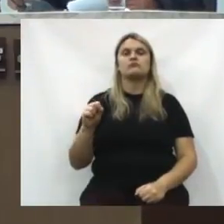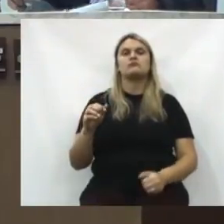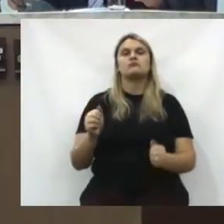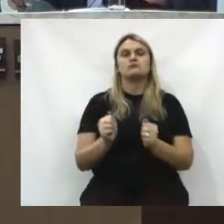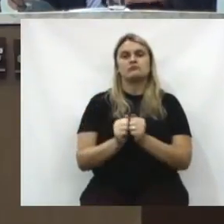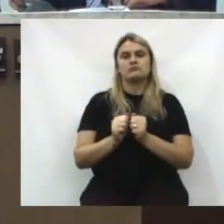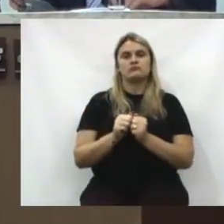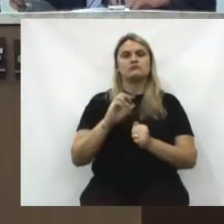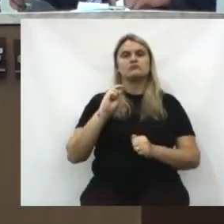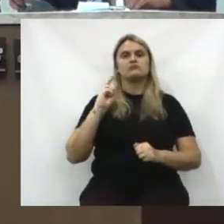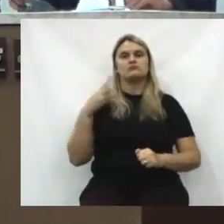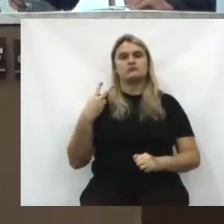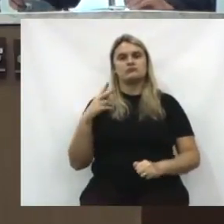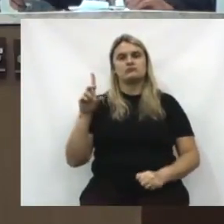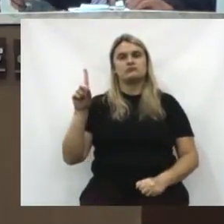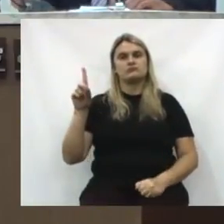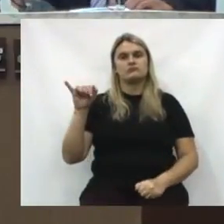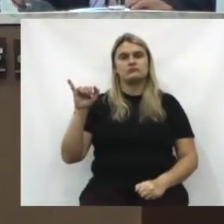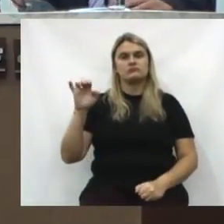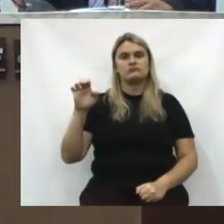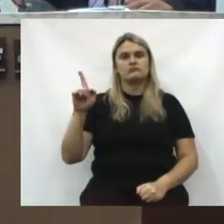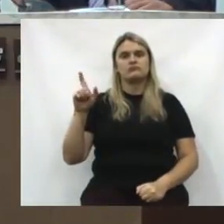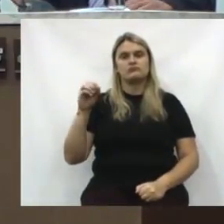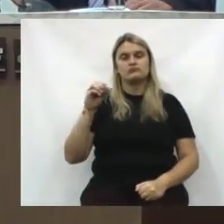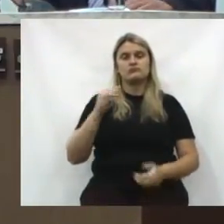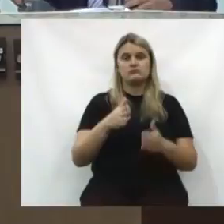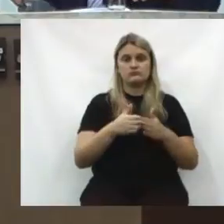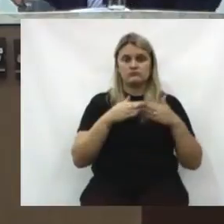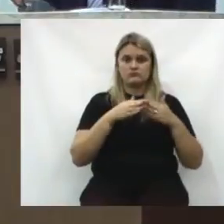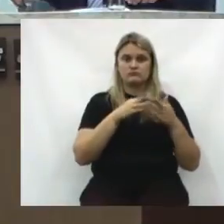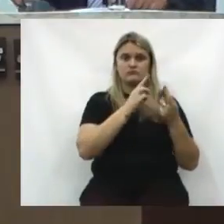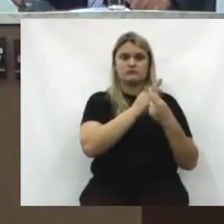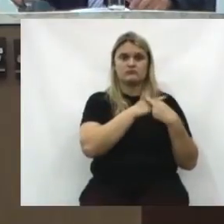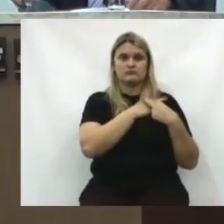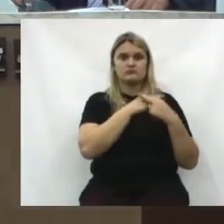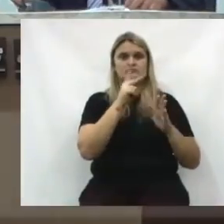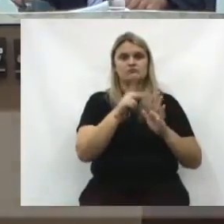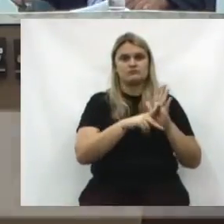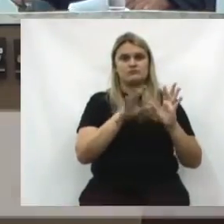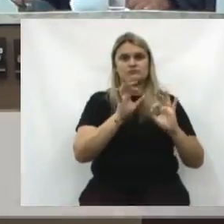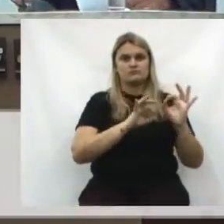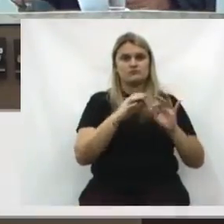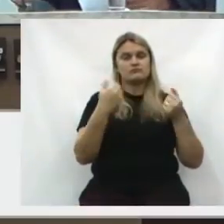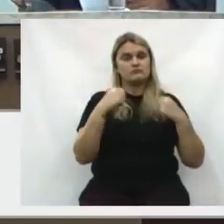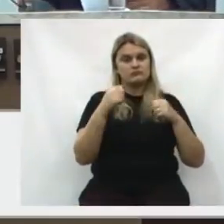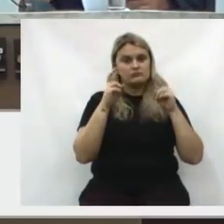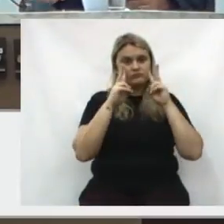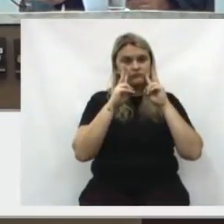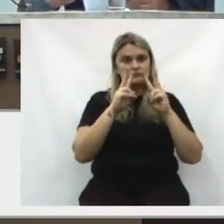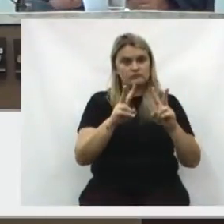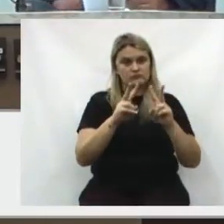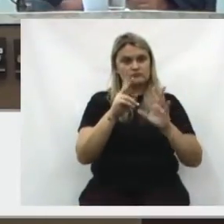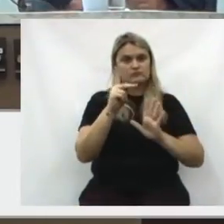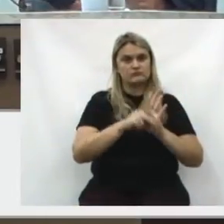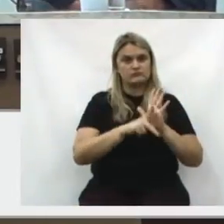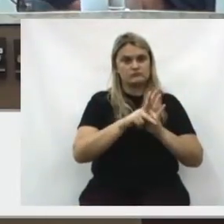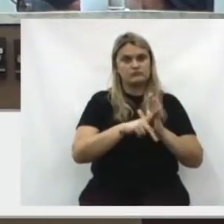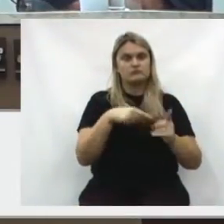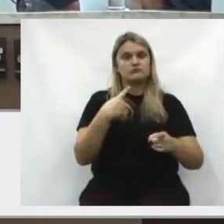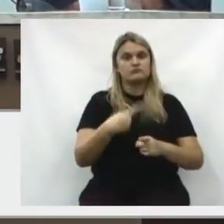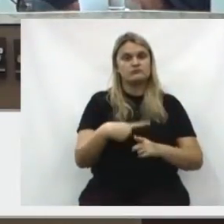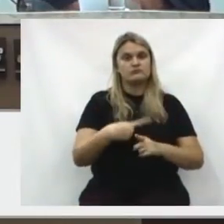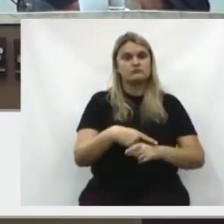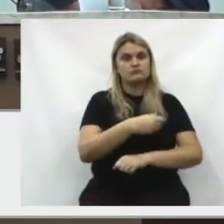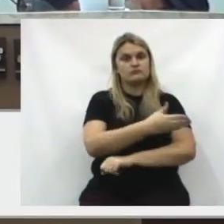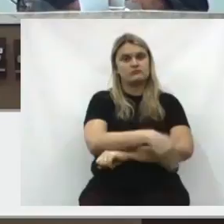Juarez, o vereador Diego, pede para o setor de planejamento, na verdade, a revisão do